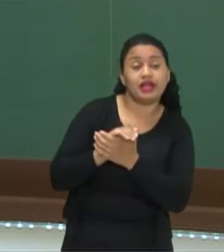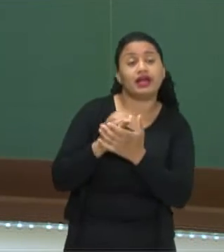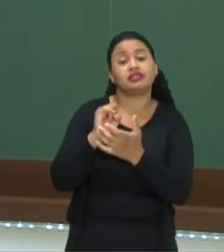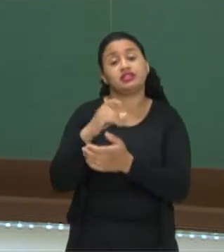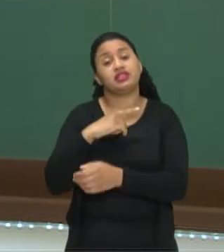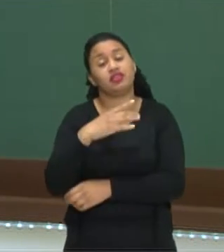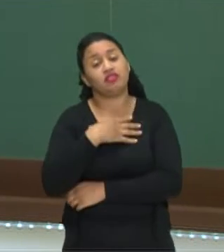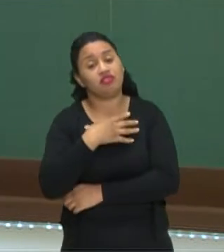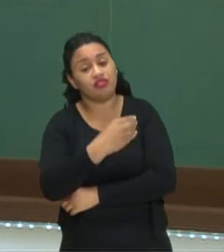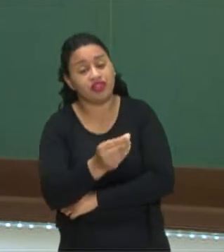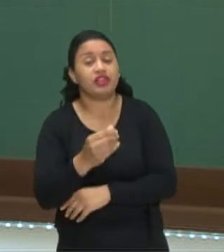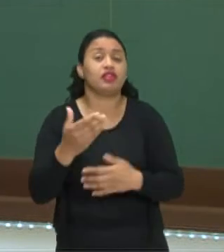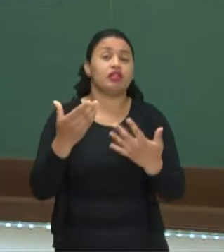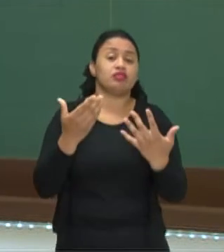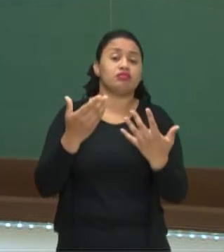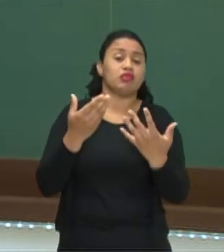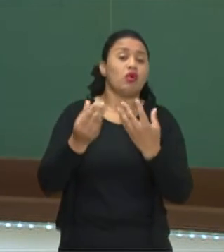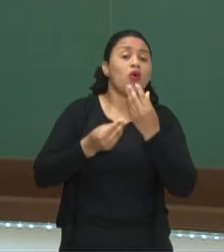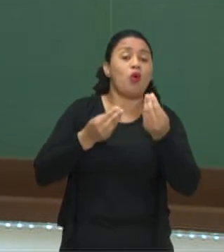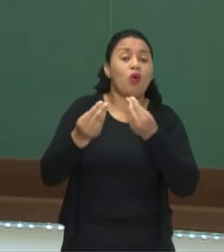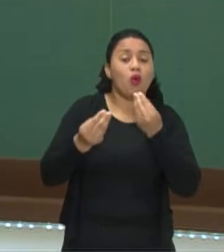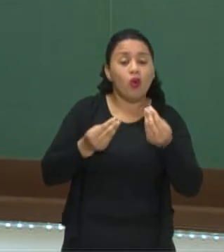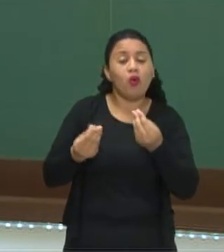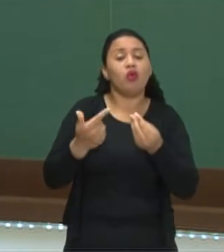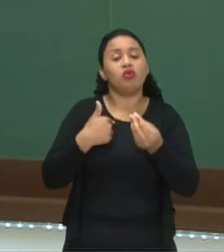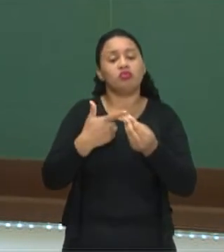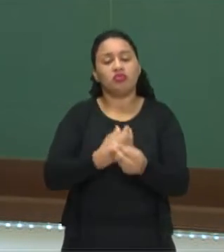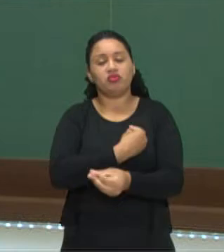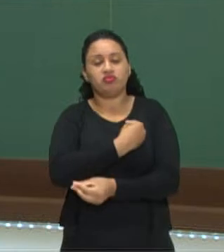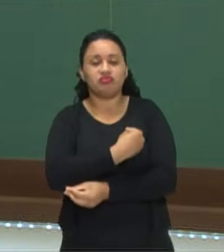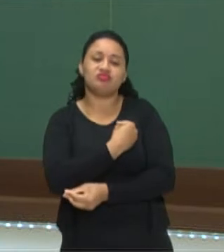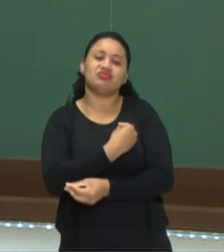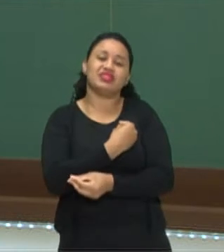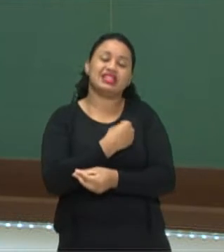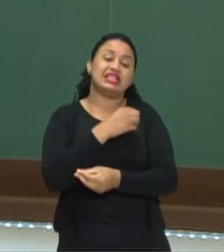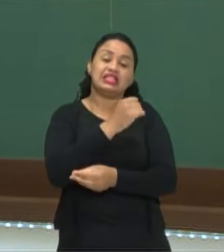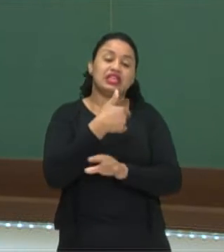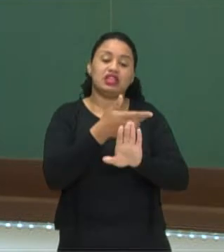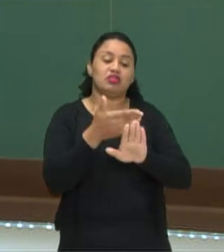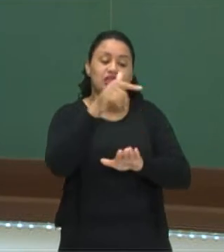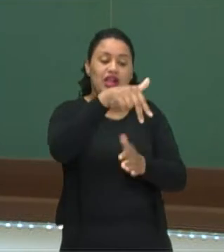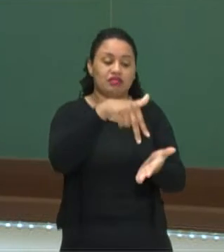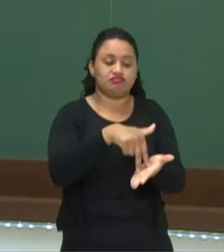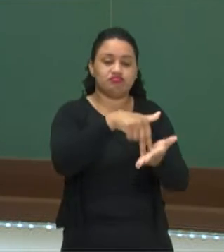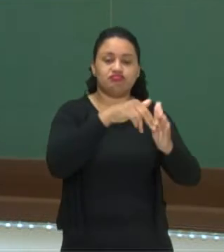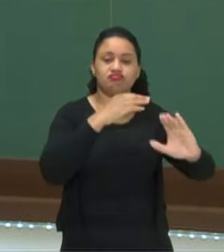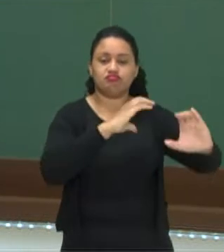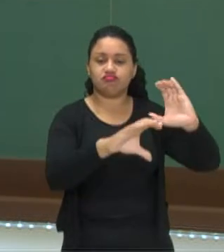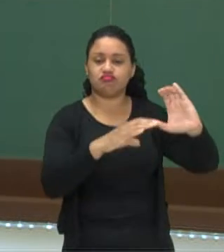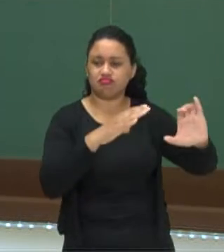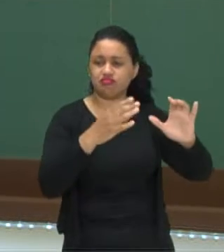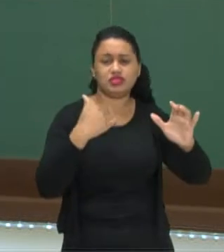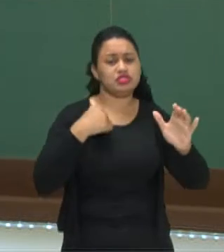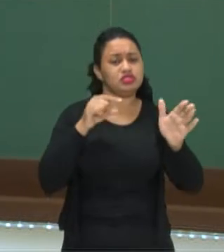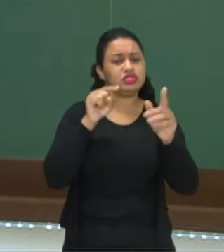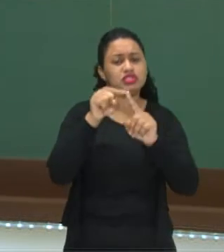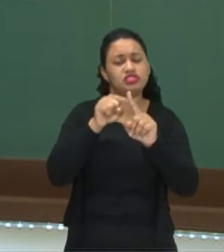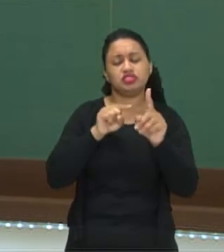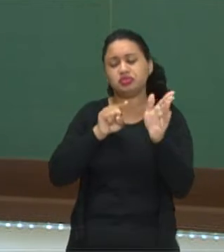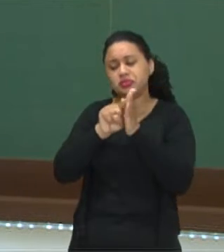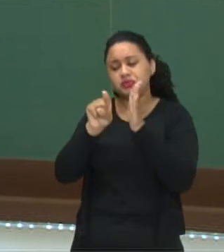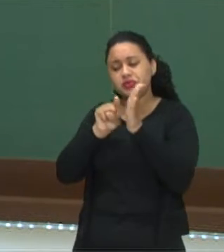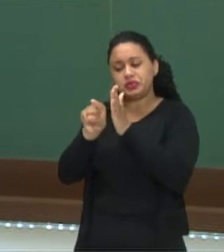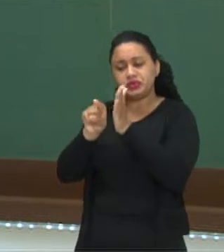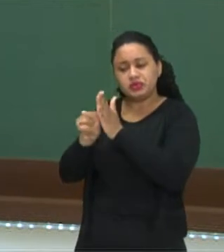têm filhos, como eles vivem quando eles não estão nos palcos. Então são esses tipos